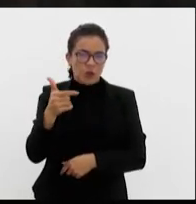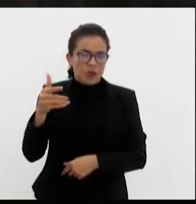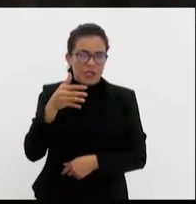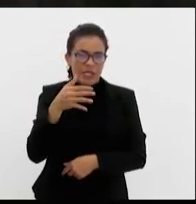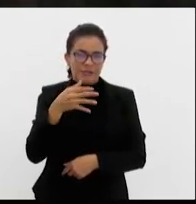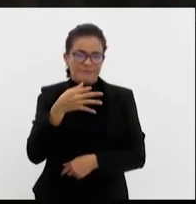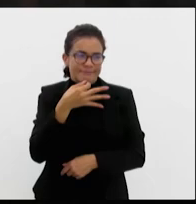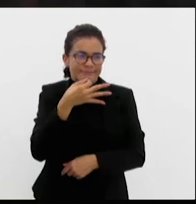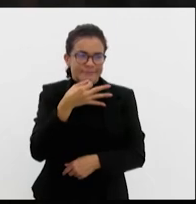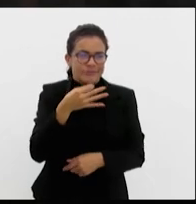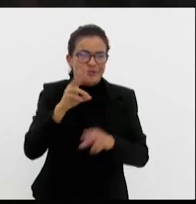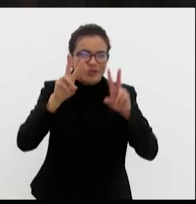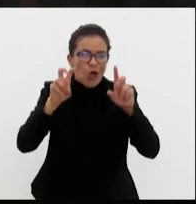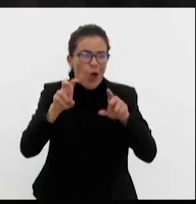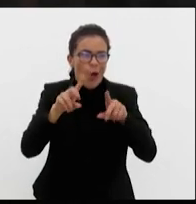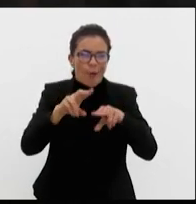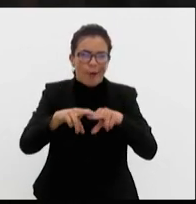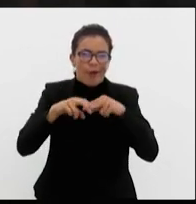não.